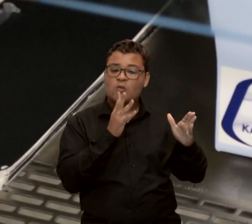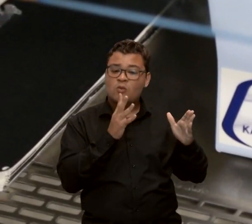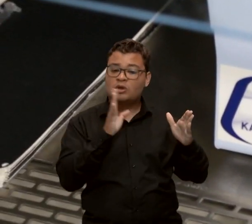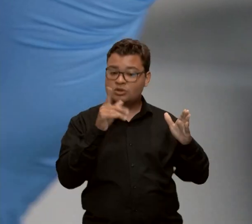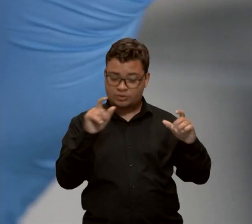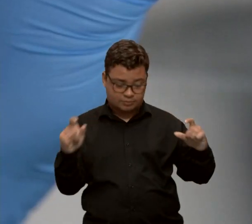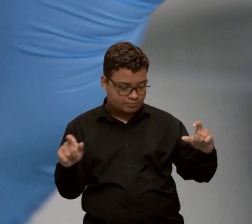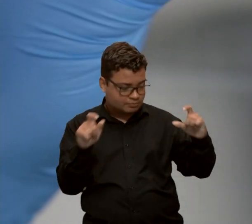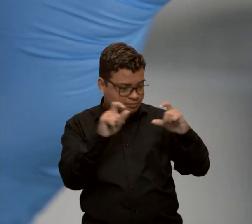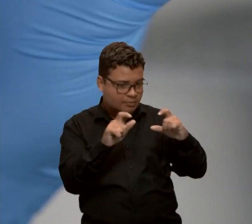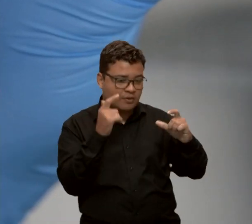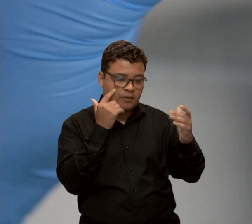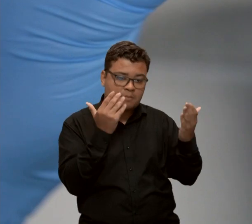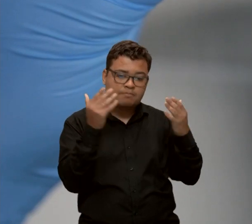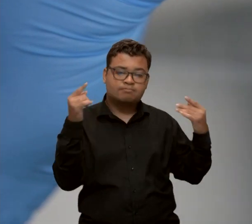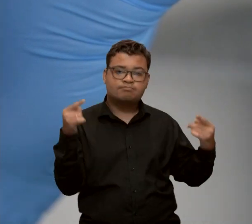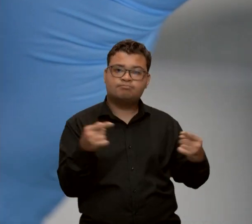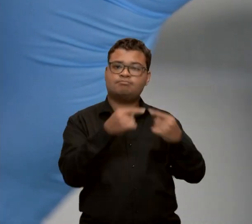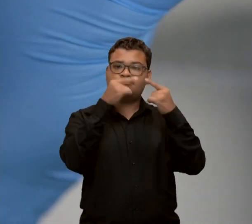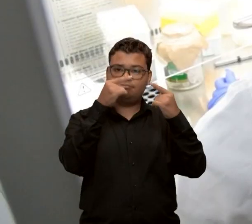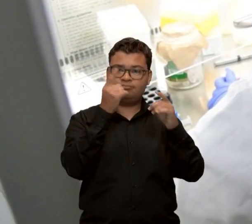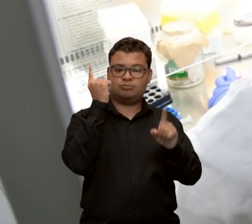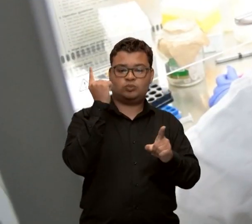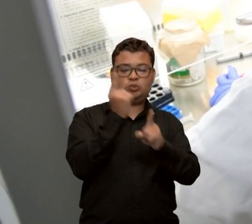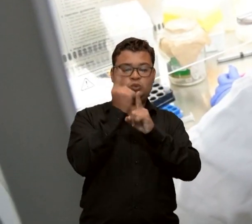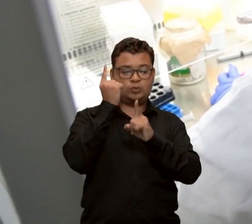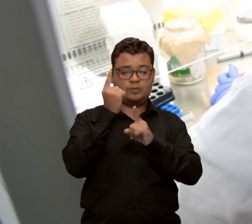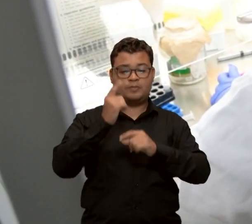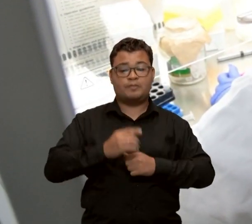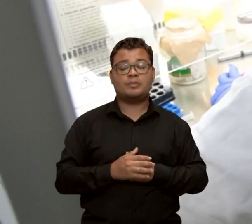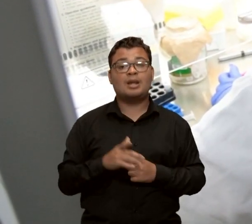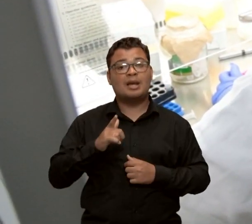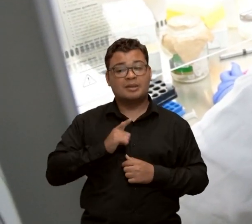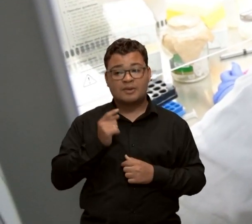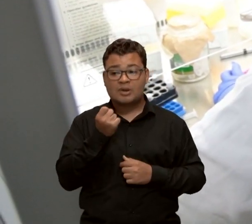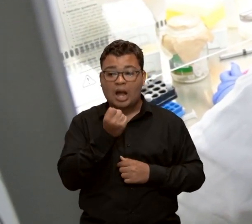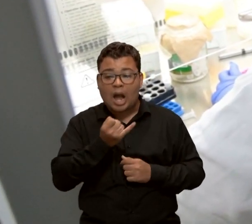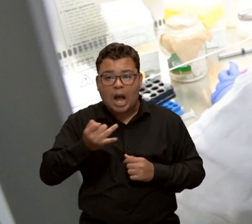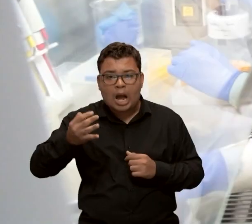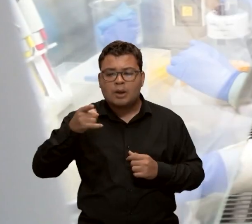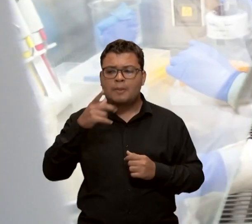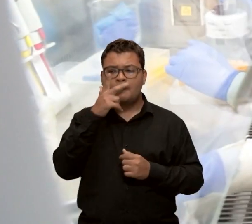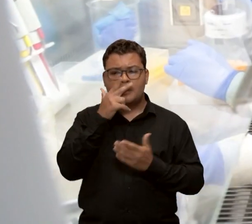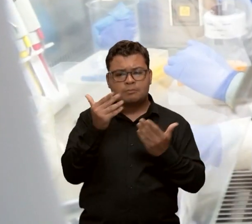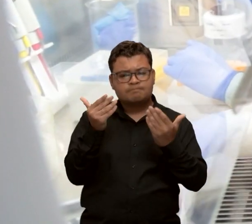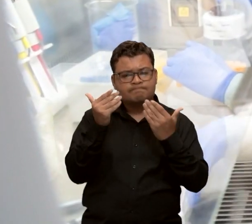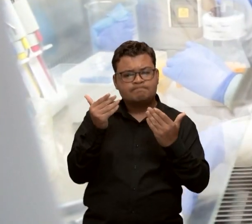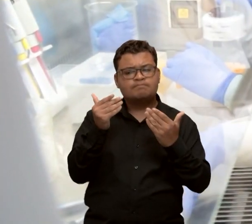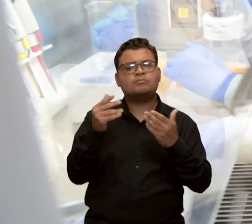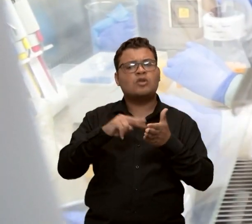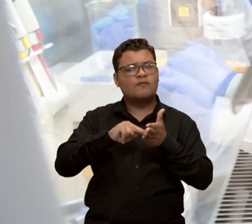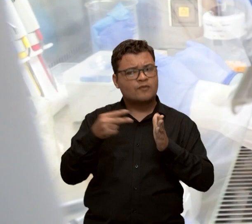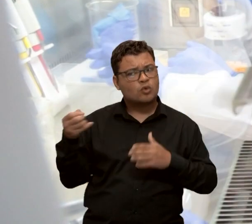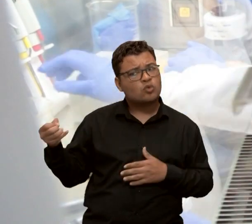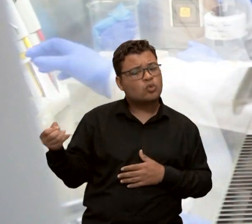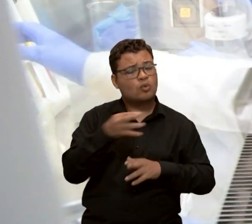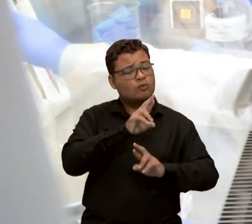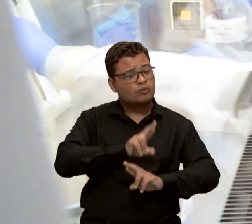são identificadas, restando apenas as possíveis amostras que são suspeitas de ser uma nova variante que